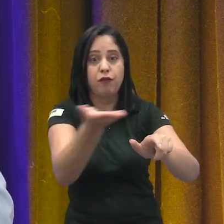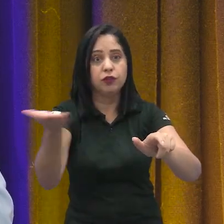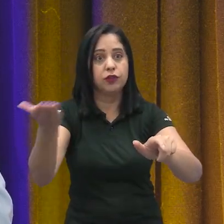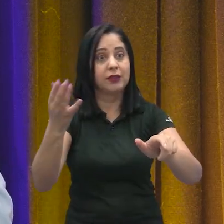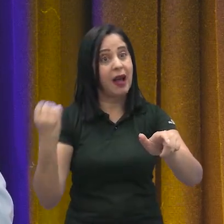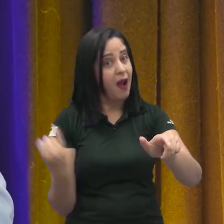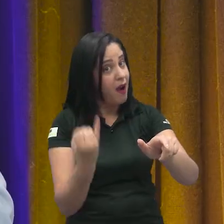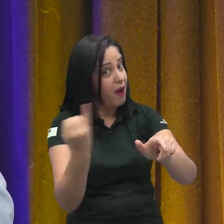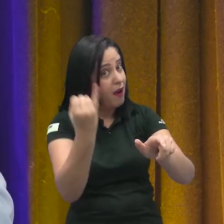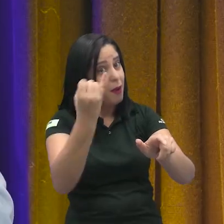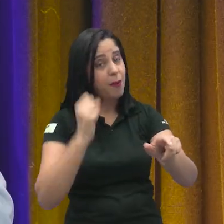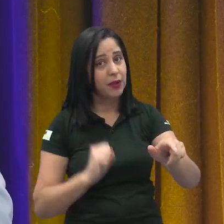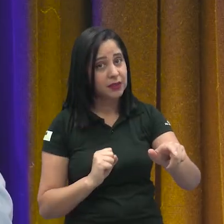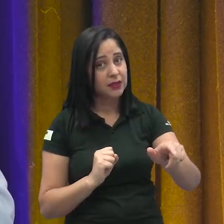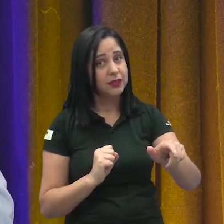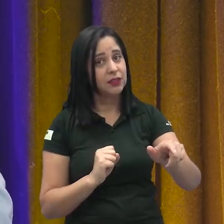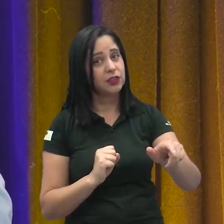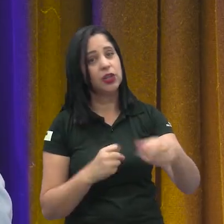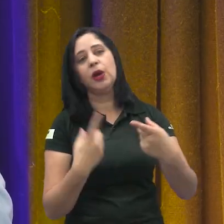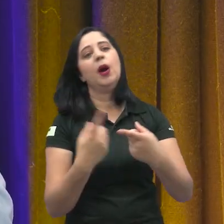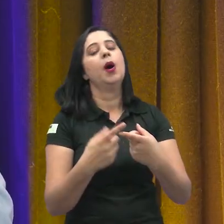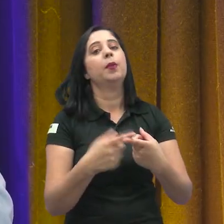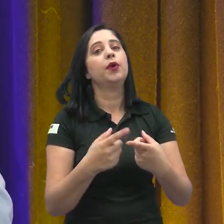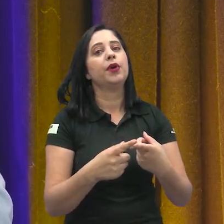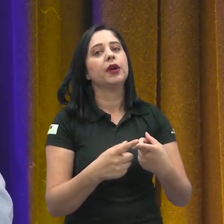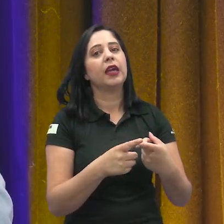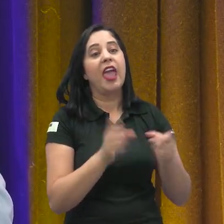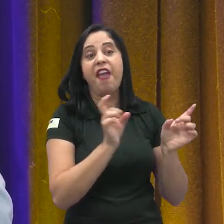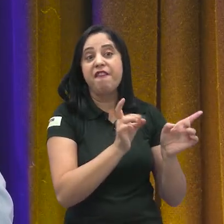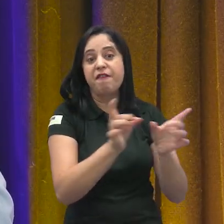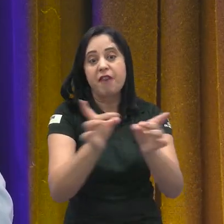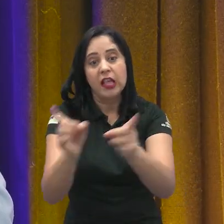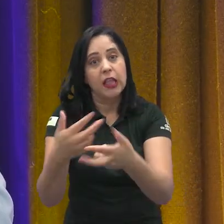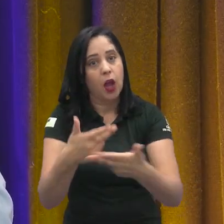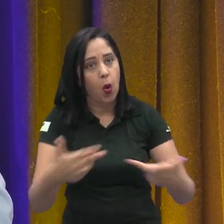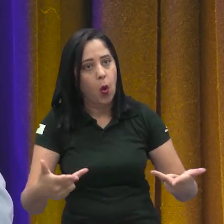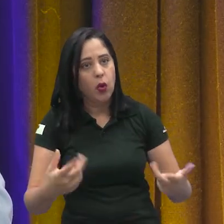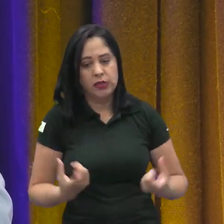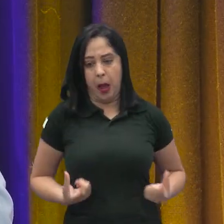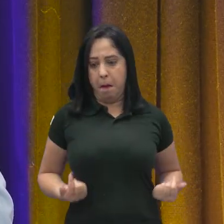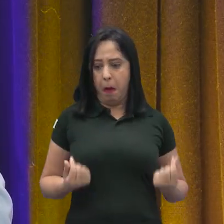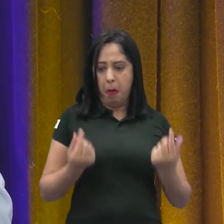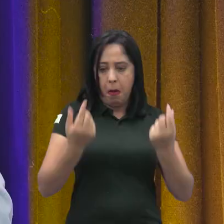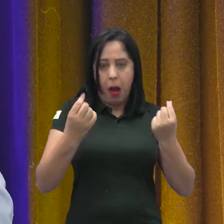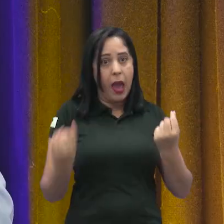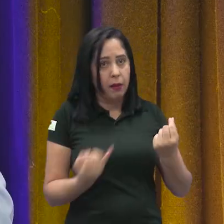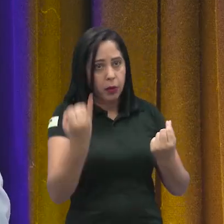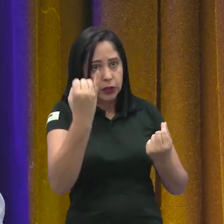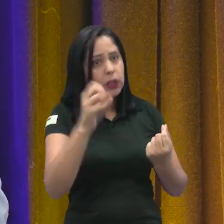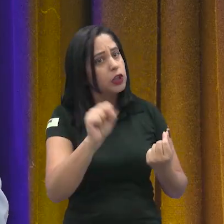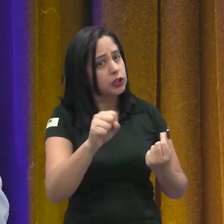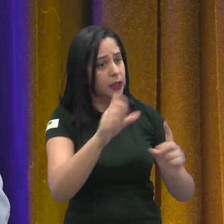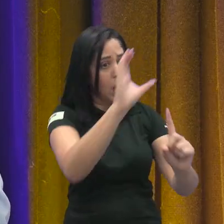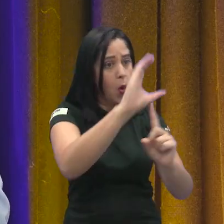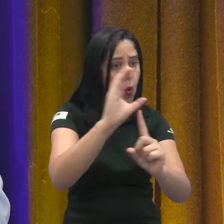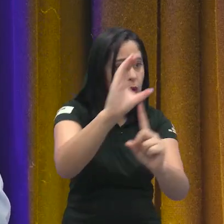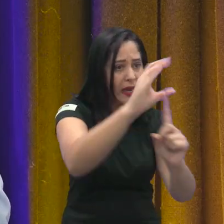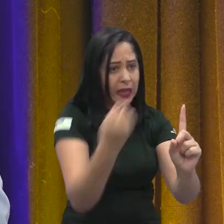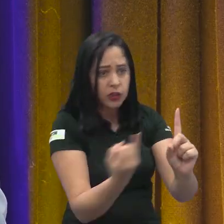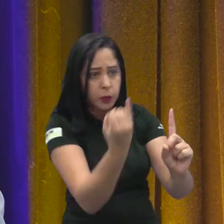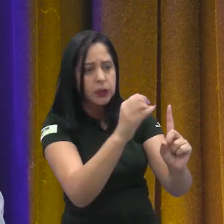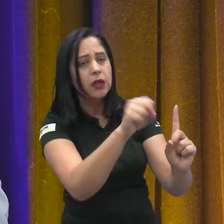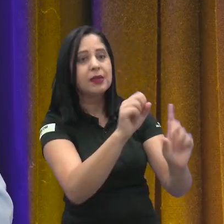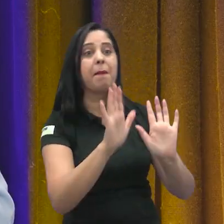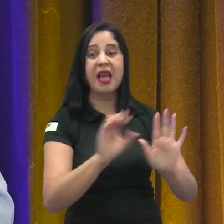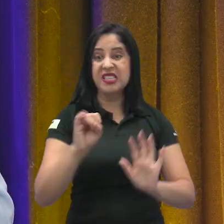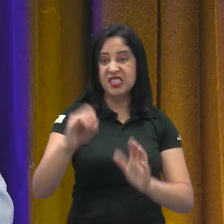tá? Porque a venda, o faturamento, o produto é importante, sim, são extremamente importantes. Os clientes, mais ainda.